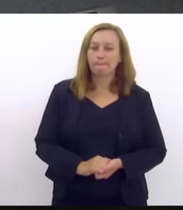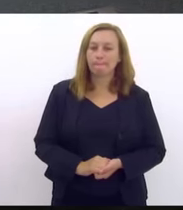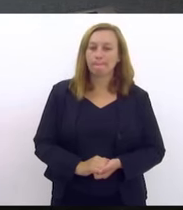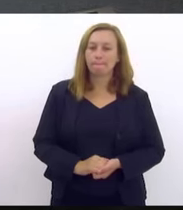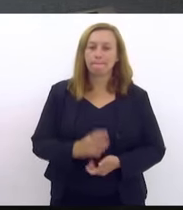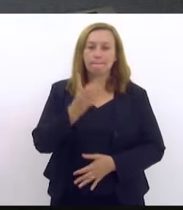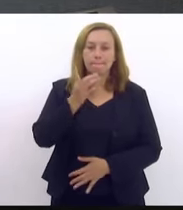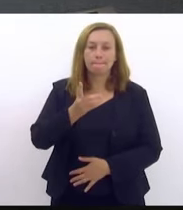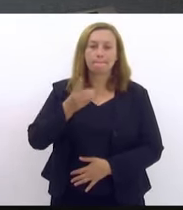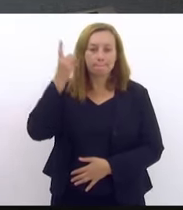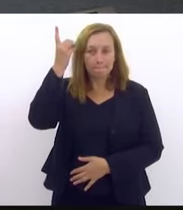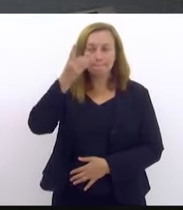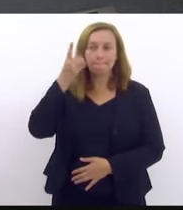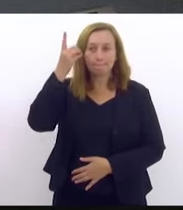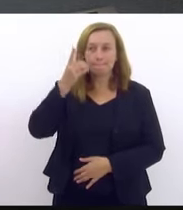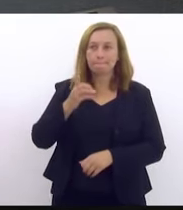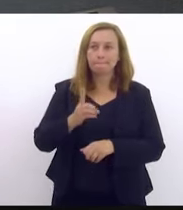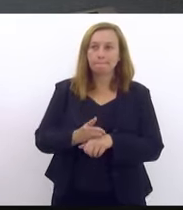Deputado doutor Serginho.